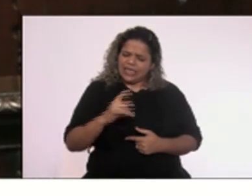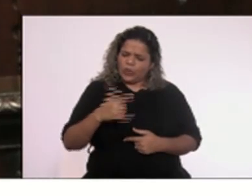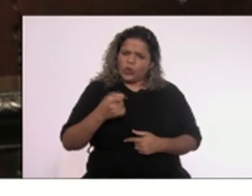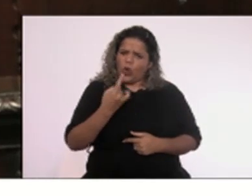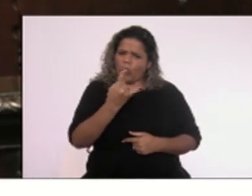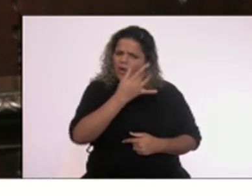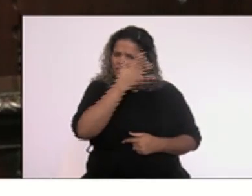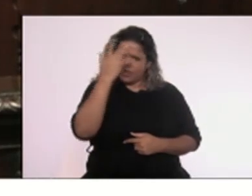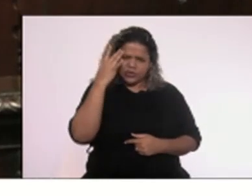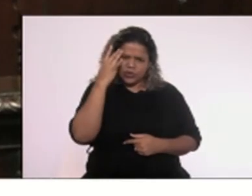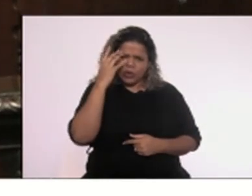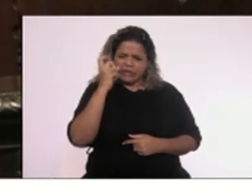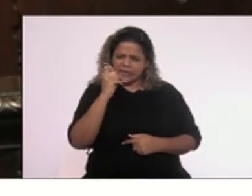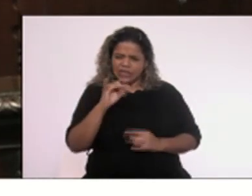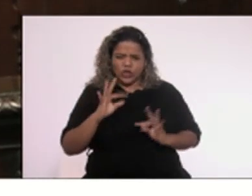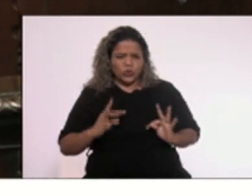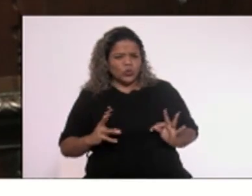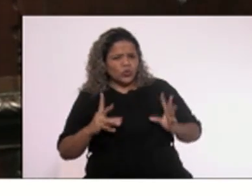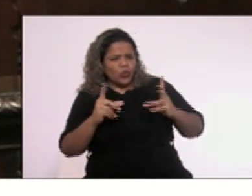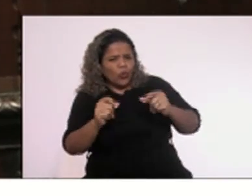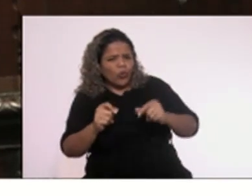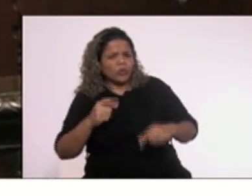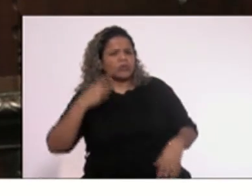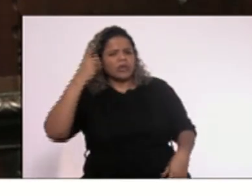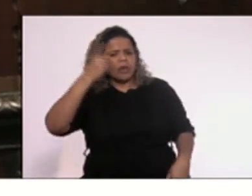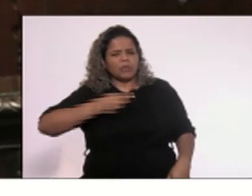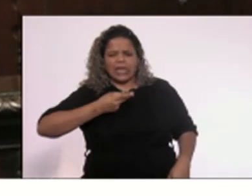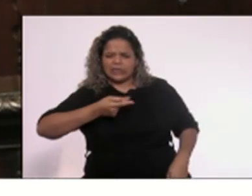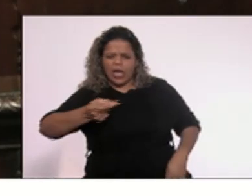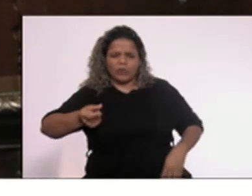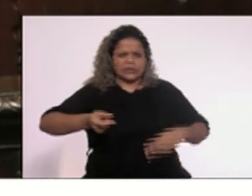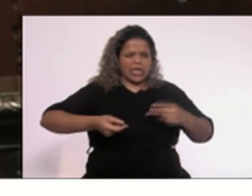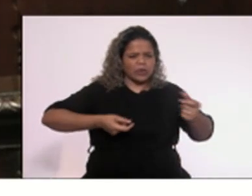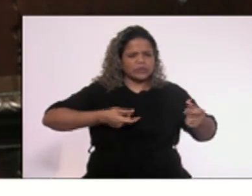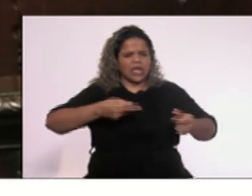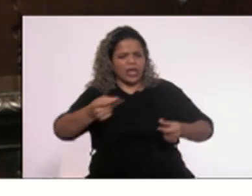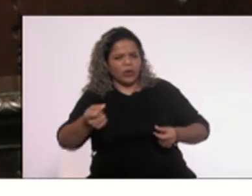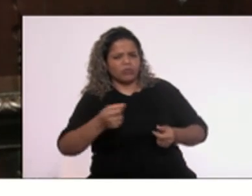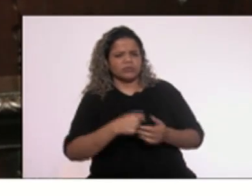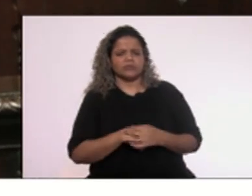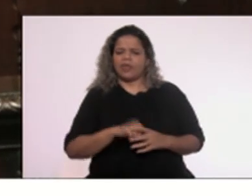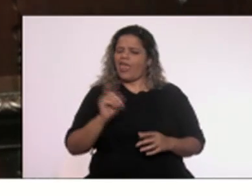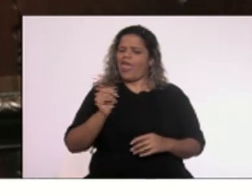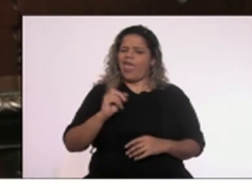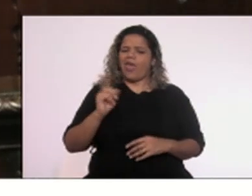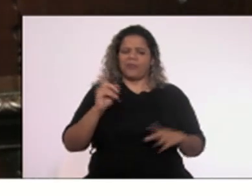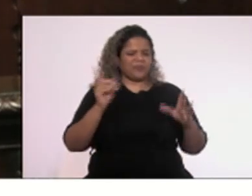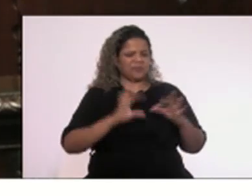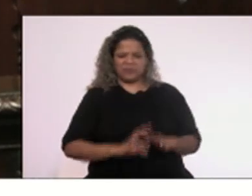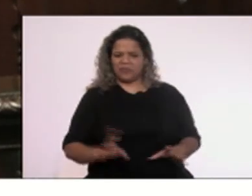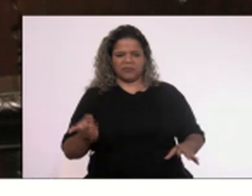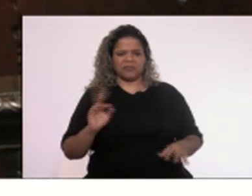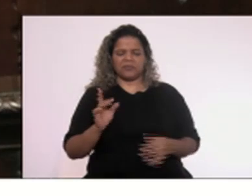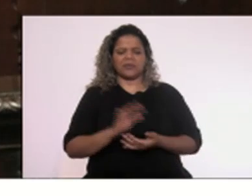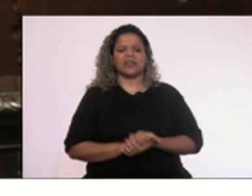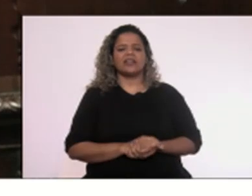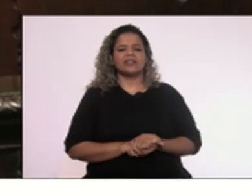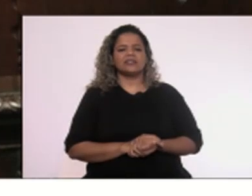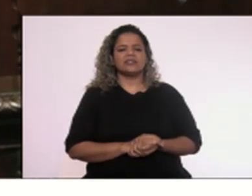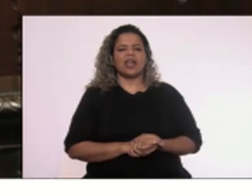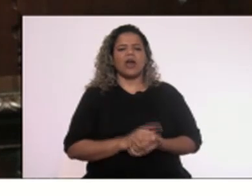dentro. Ainda que todos os parlamentares tenham saído desse plenário, eu não permitirei